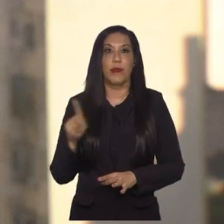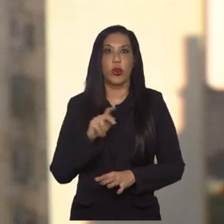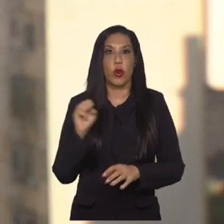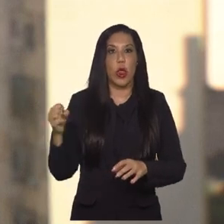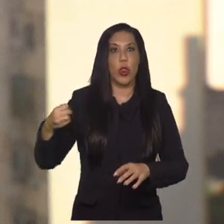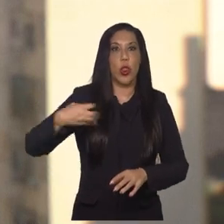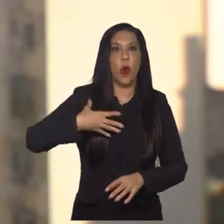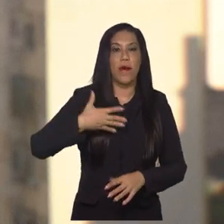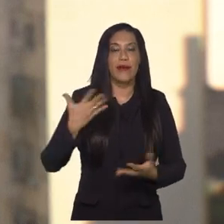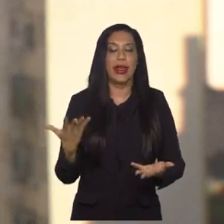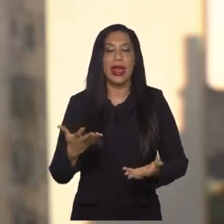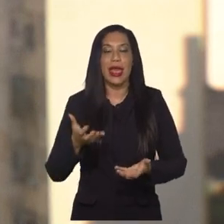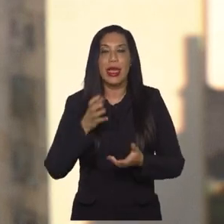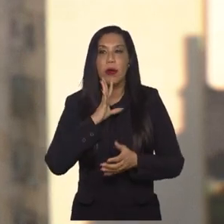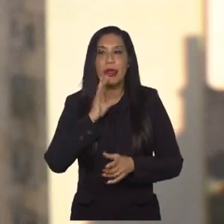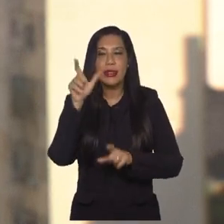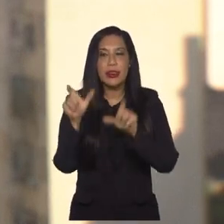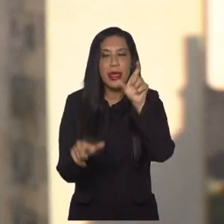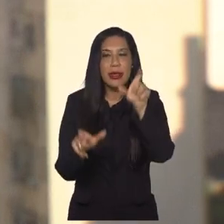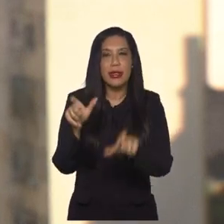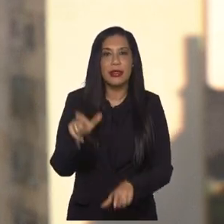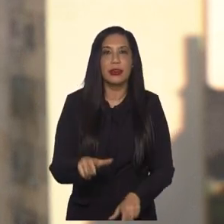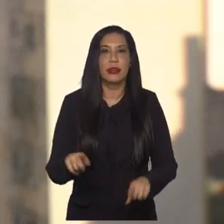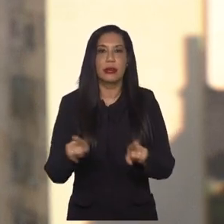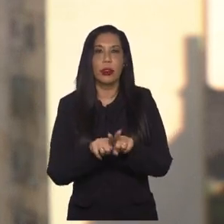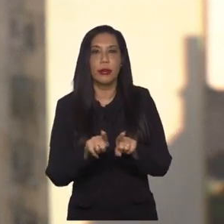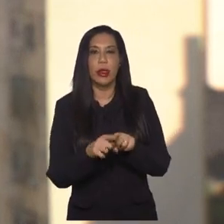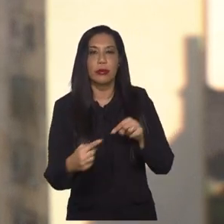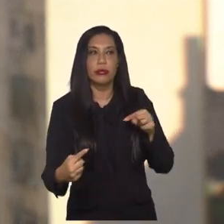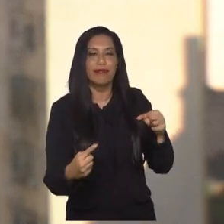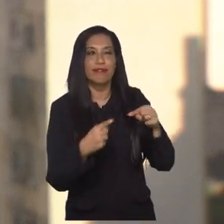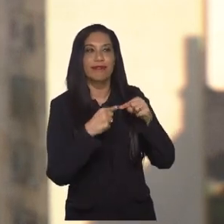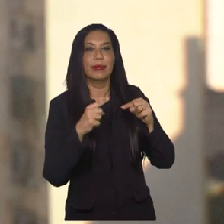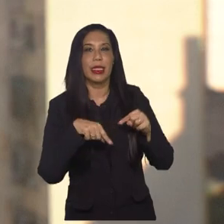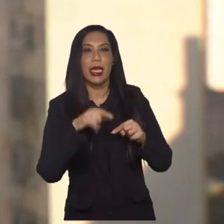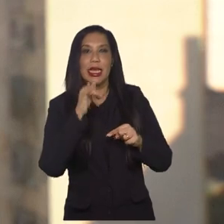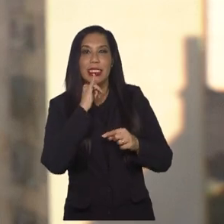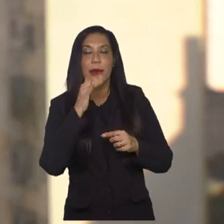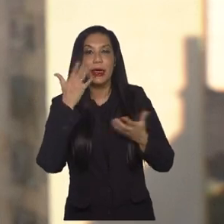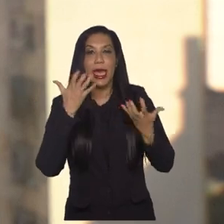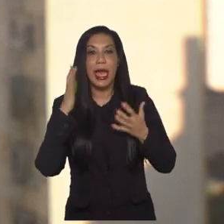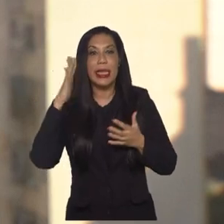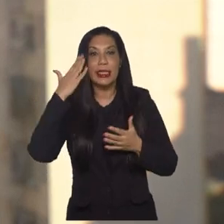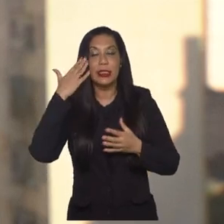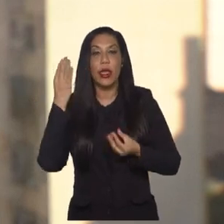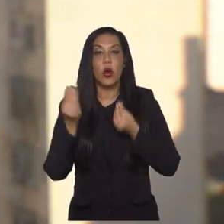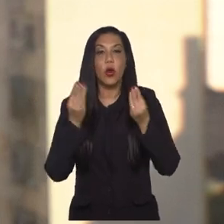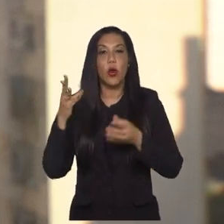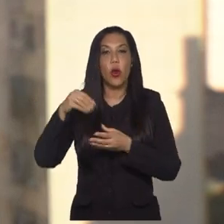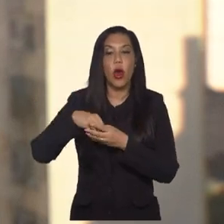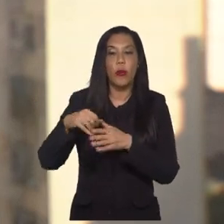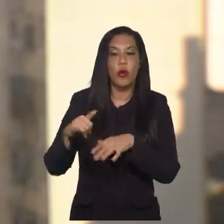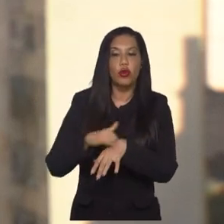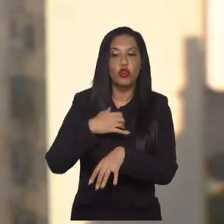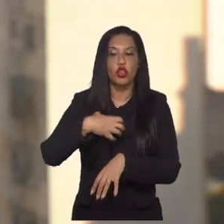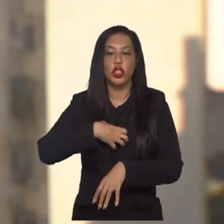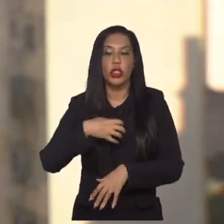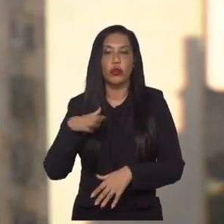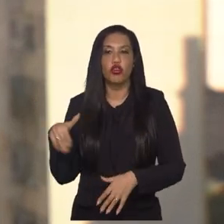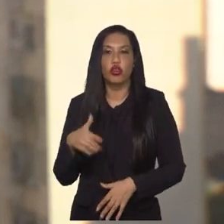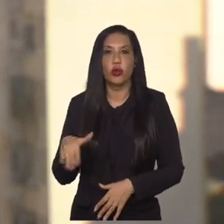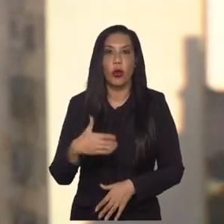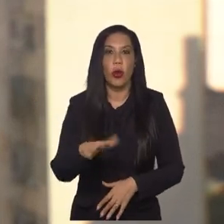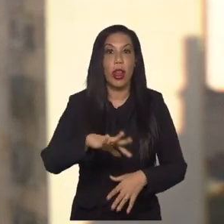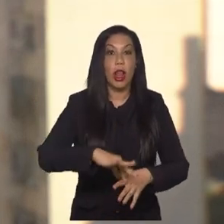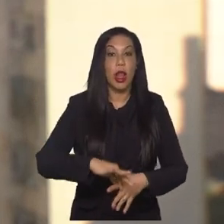as atletas identifiquem naquela profissional alguém que quer entender a forma como você joga. E isso, para uma liderança